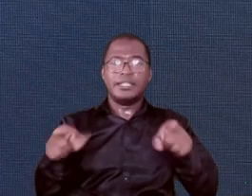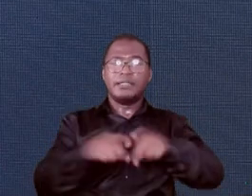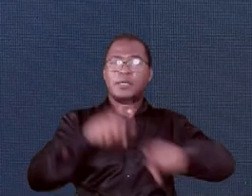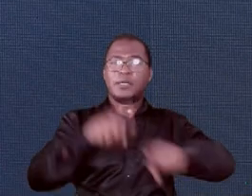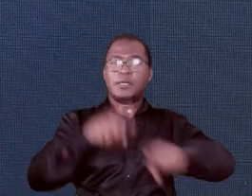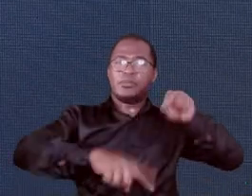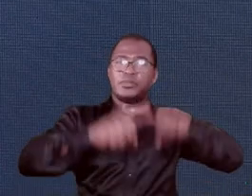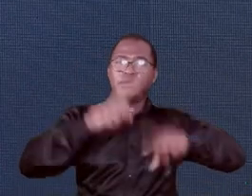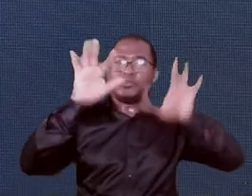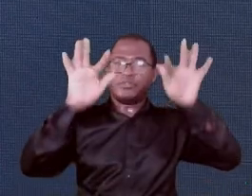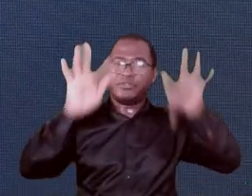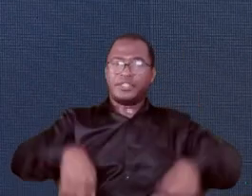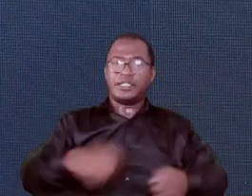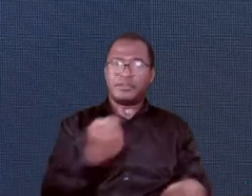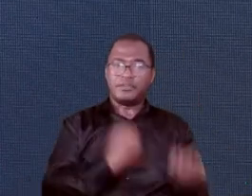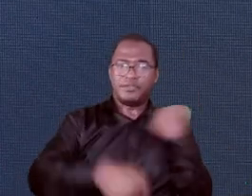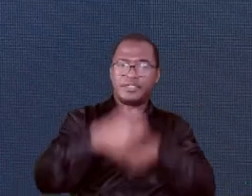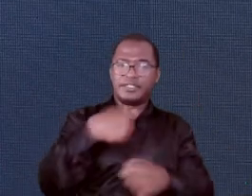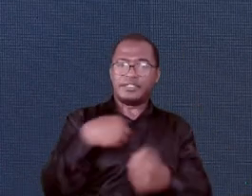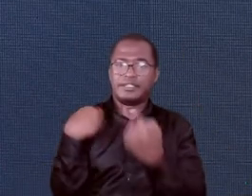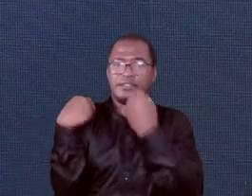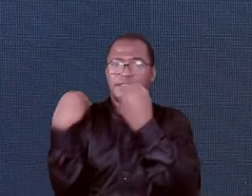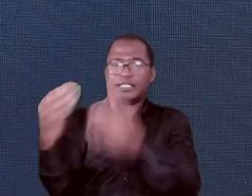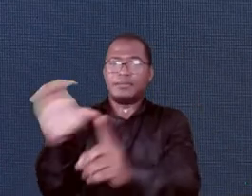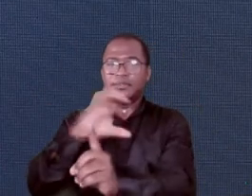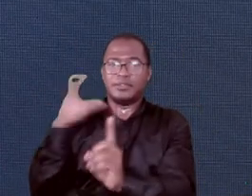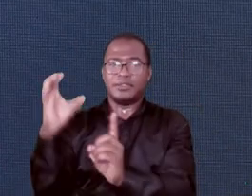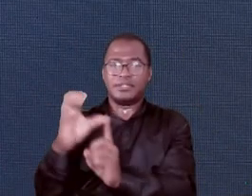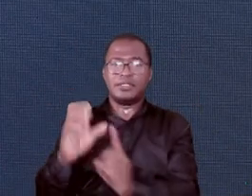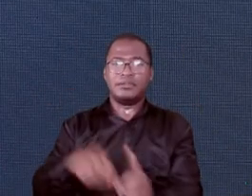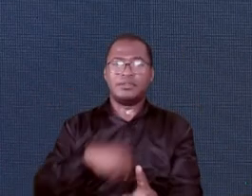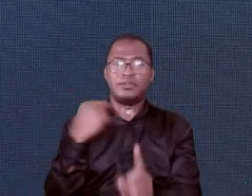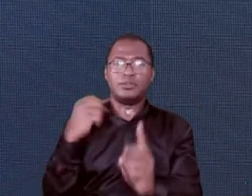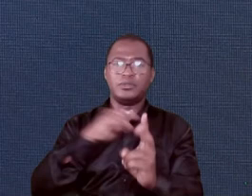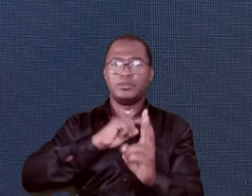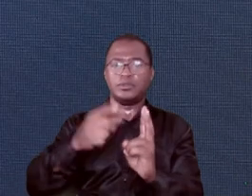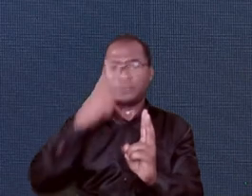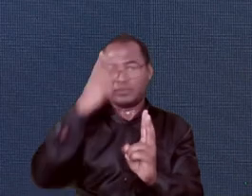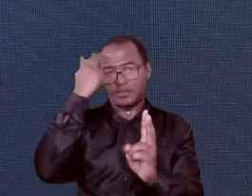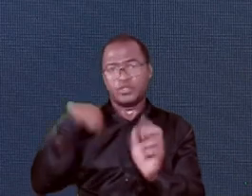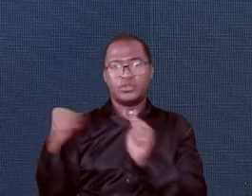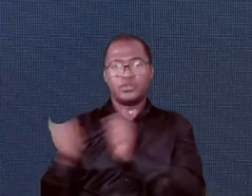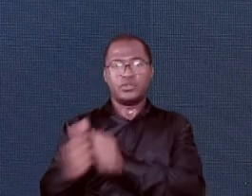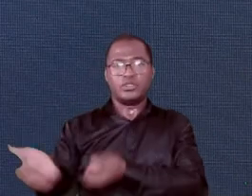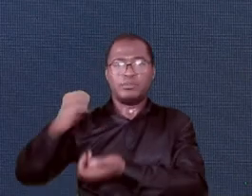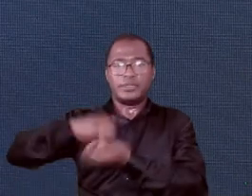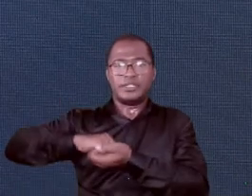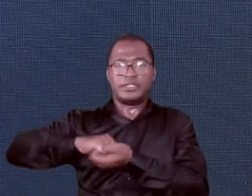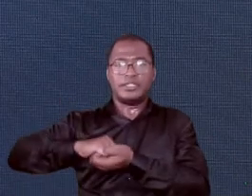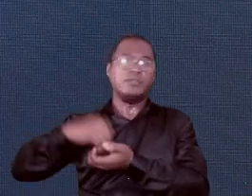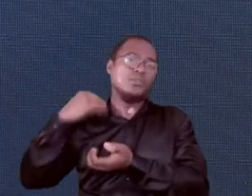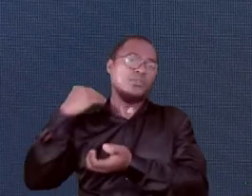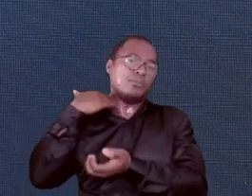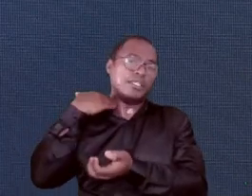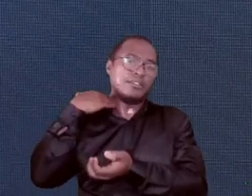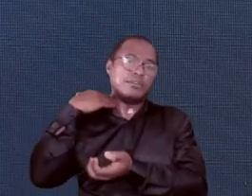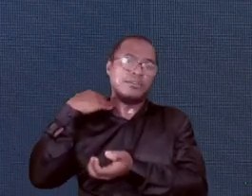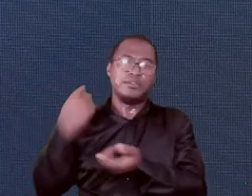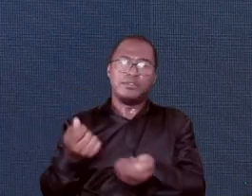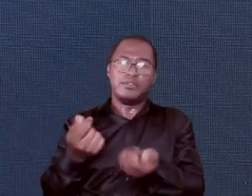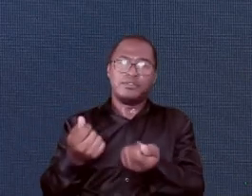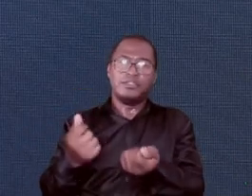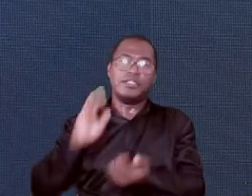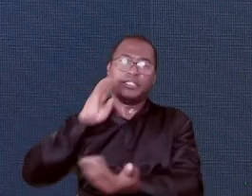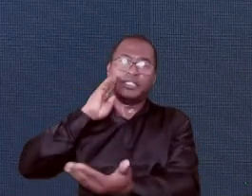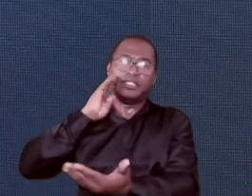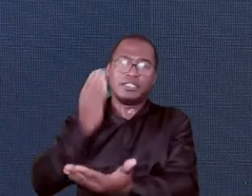para o seu cliente então tem dois aqui de novo dois parceiros grandes do banco aqui aqui ao meu lado que acreditam nesse conceito e pratique com